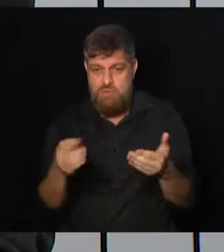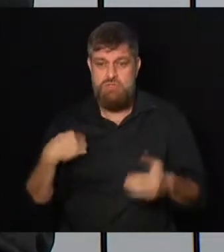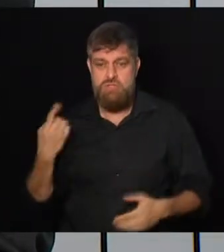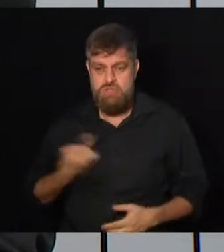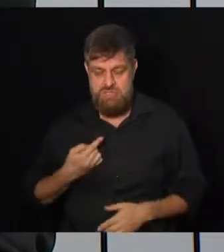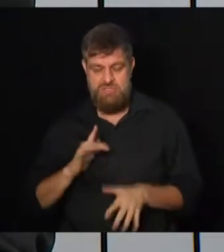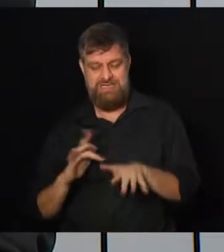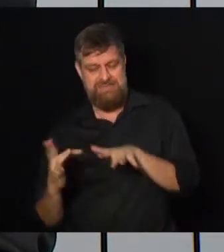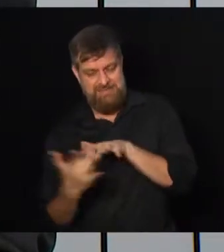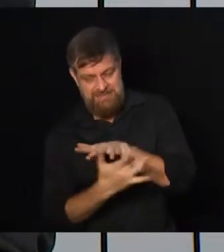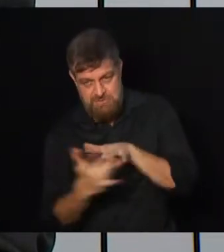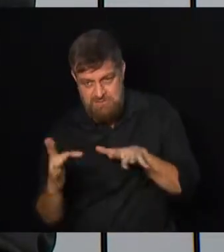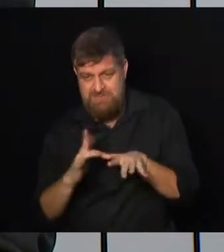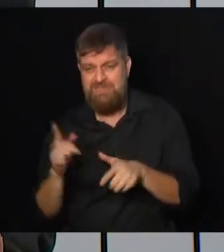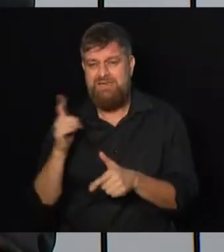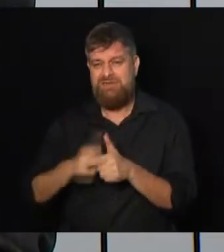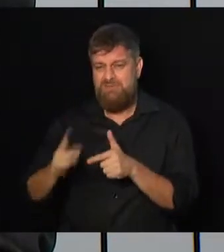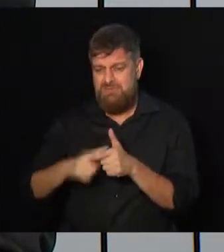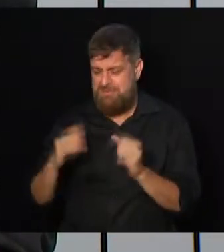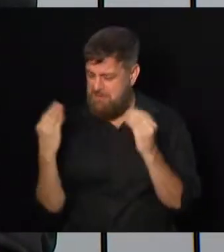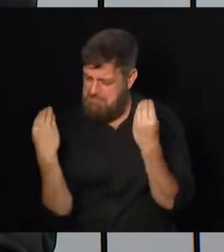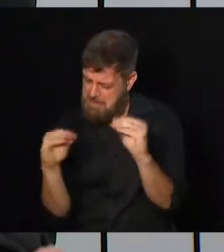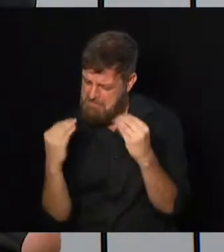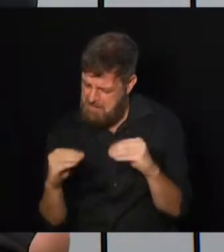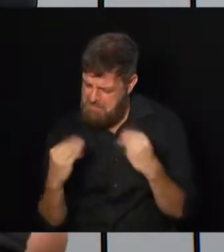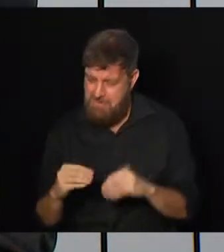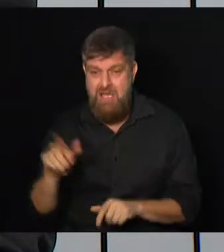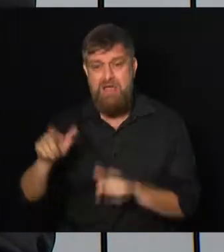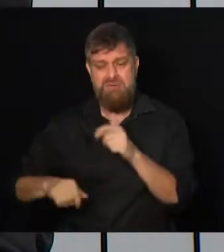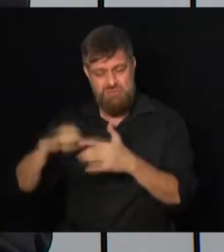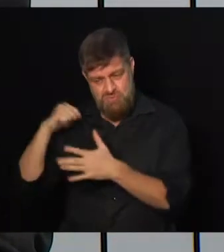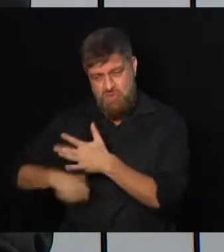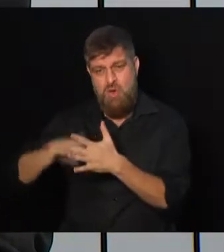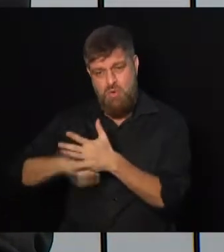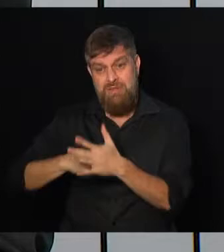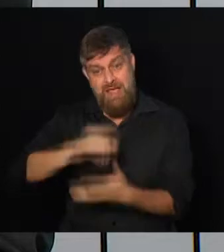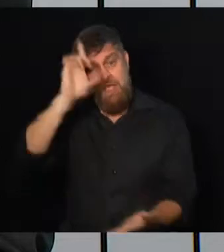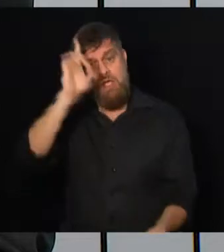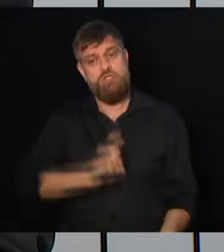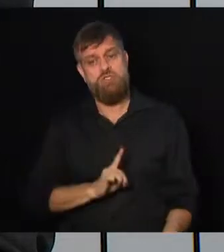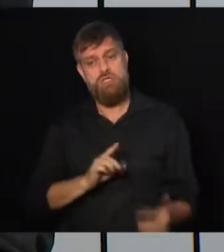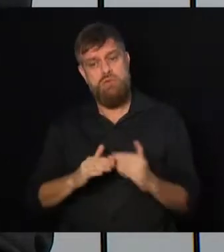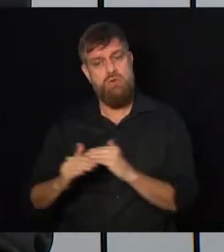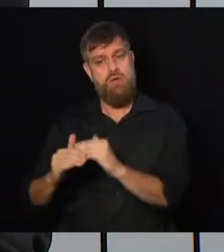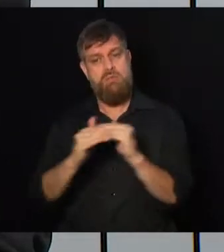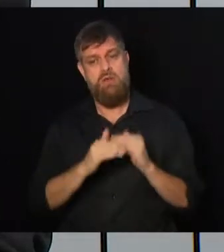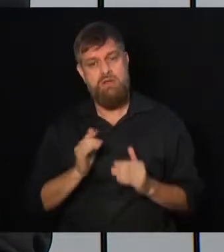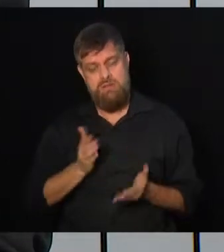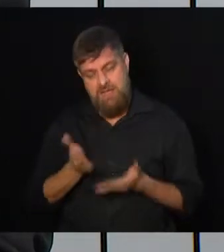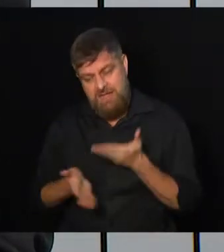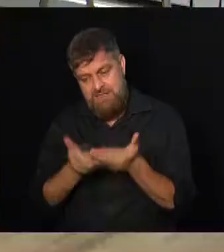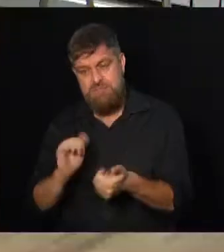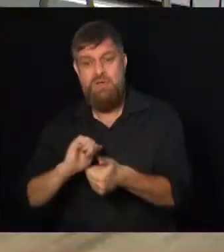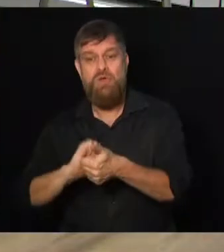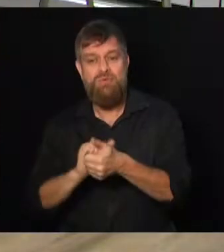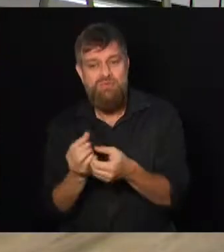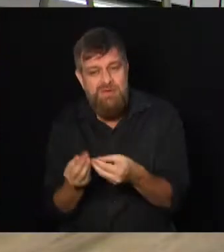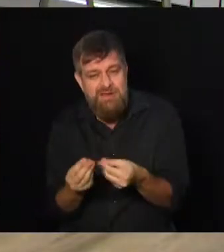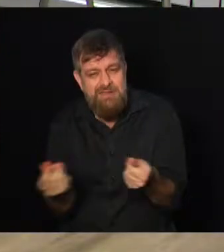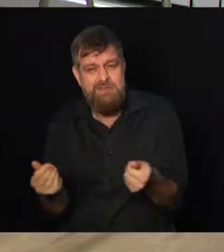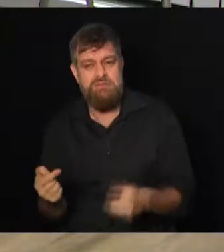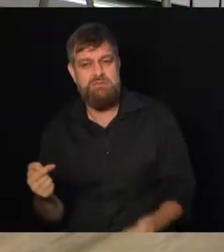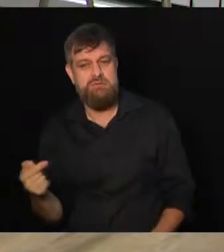as redes sociais, os problemas, as dificuldades e as pessoas cobram aquilo que é direito delas, que é o atendimento com qualidade. Vereador